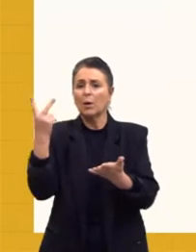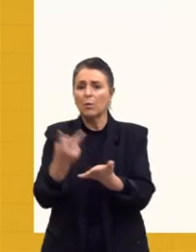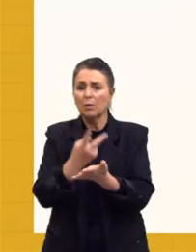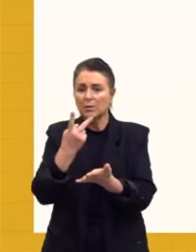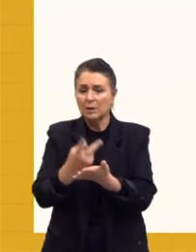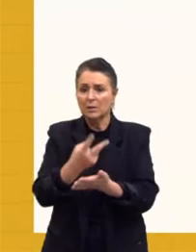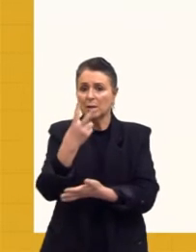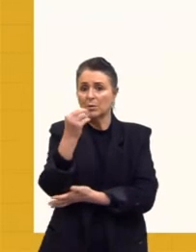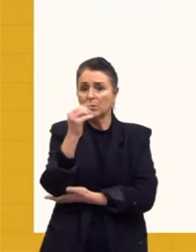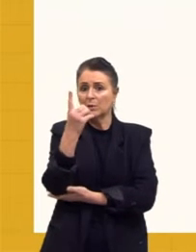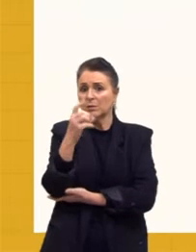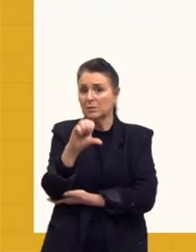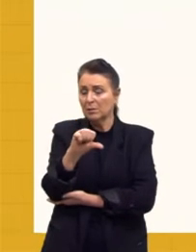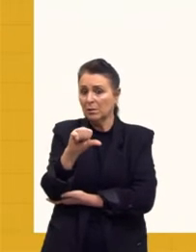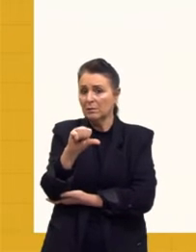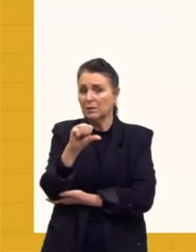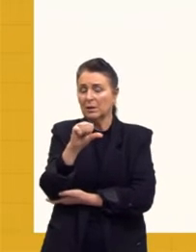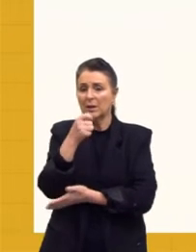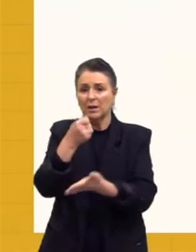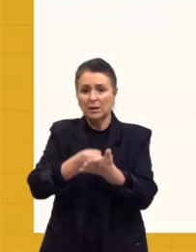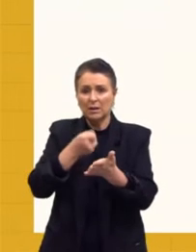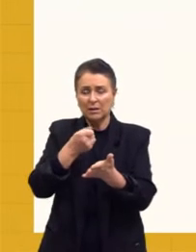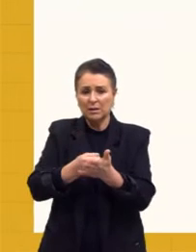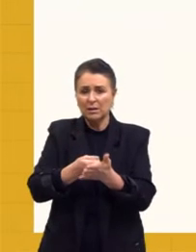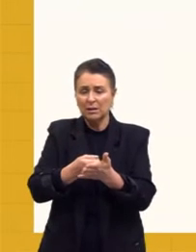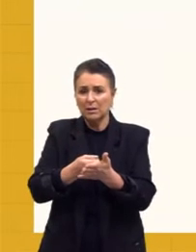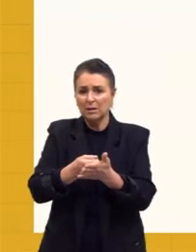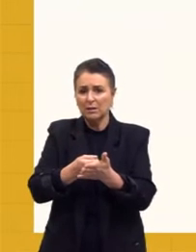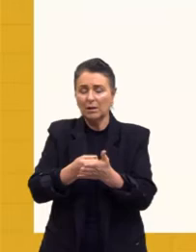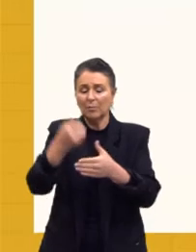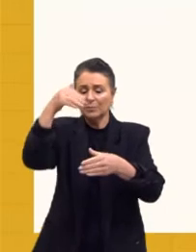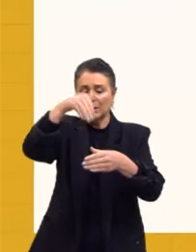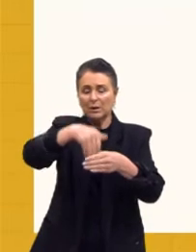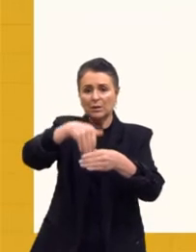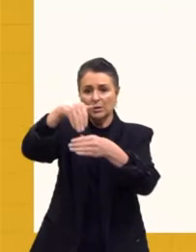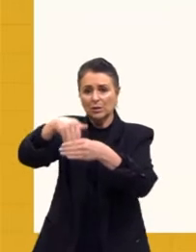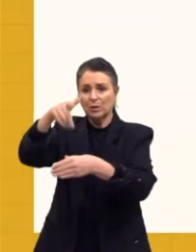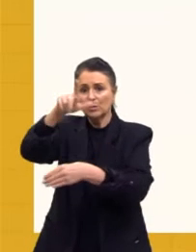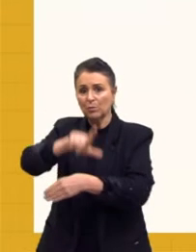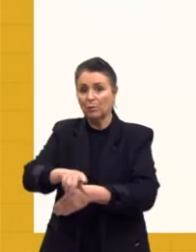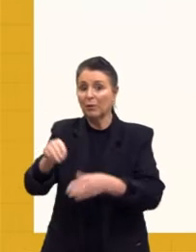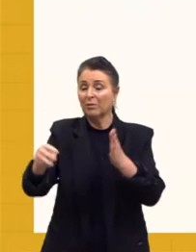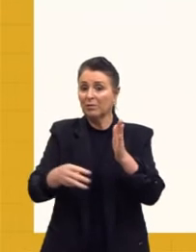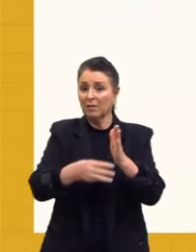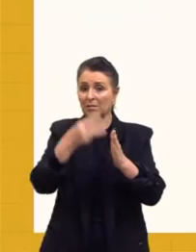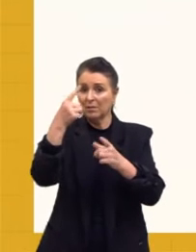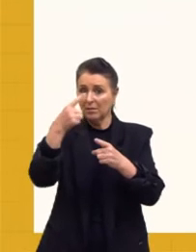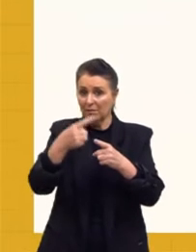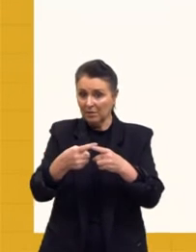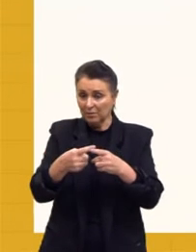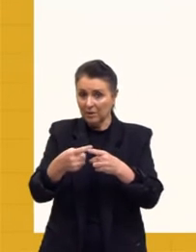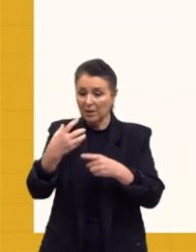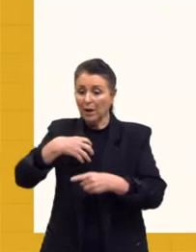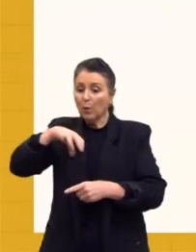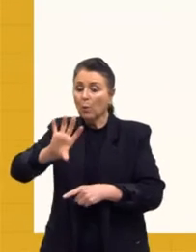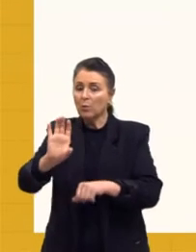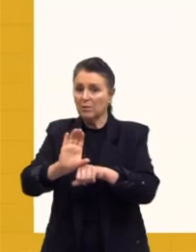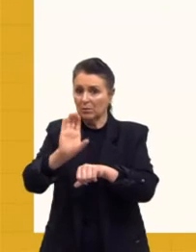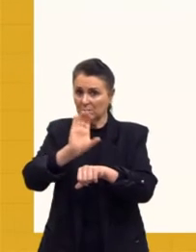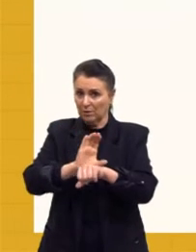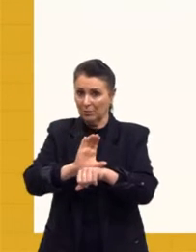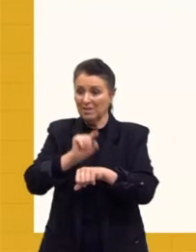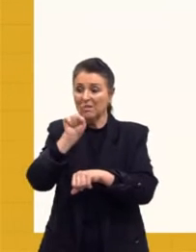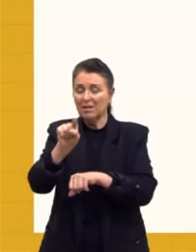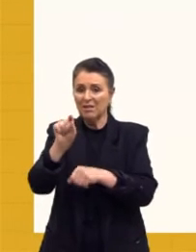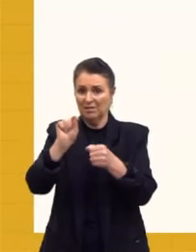e 2019 ele tenta né se eleger de novo pela terceira vez vai contra a constituição que